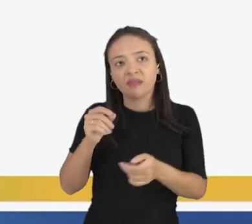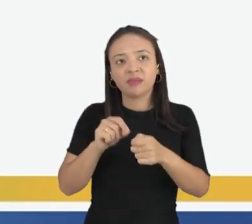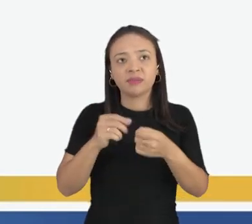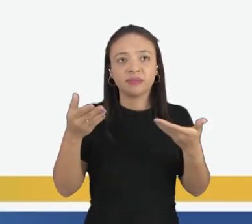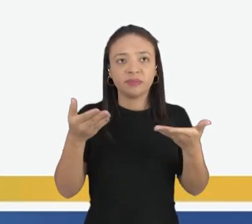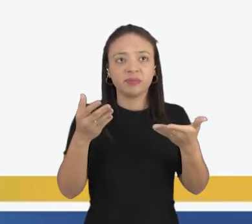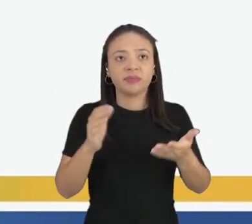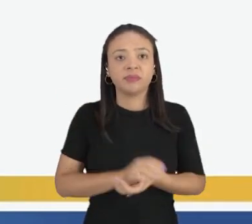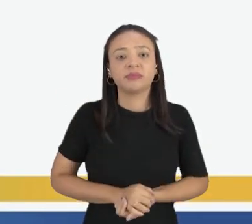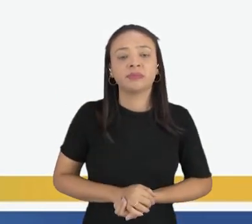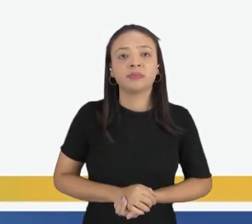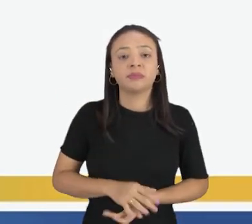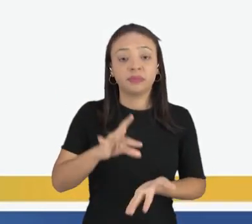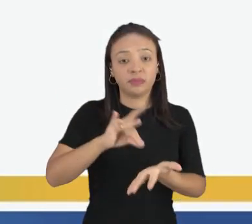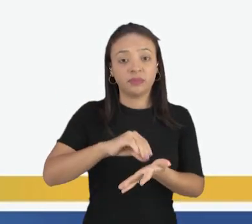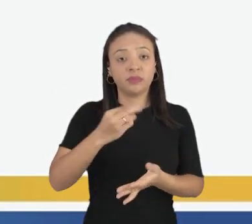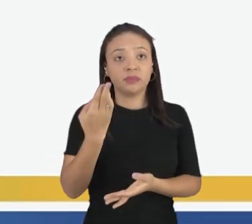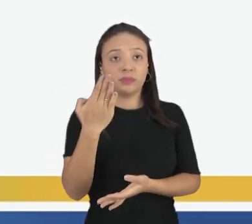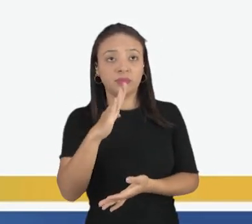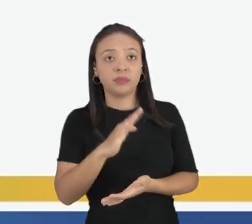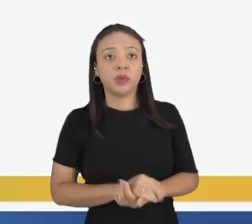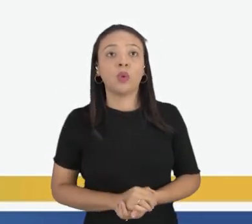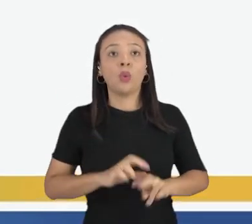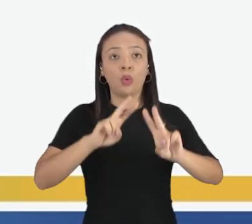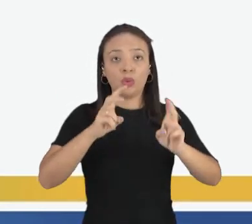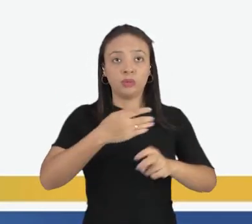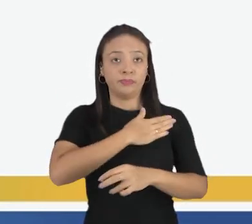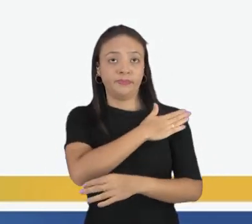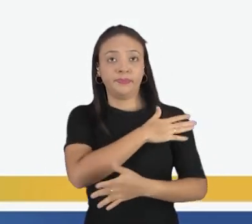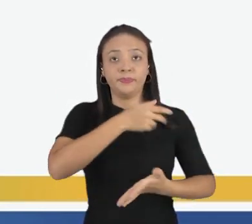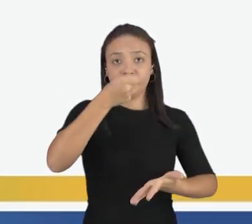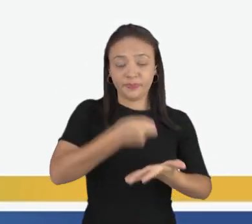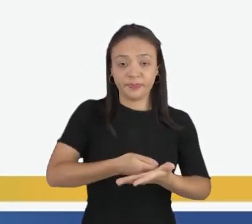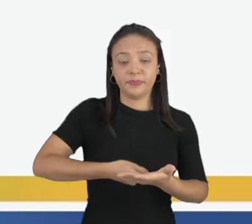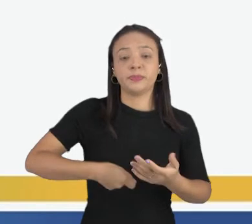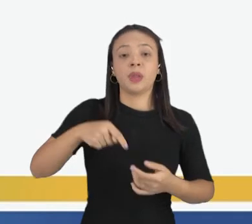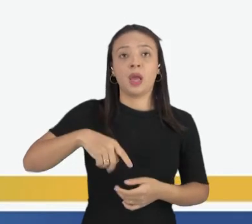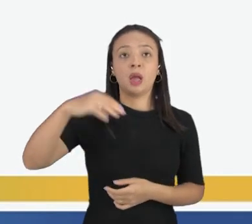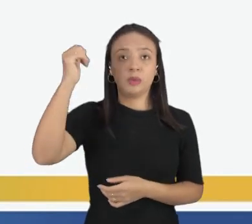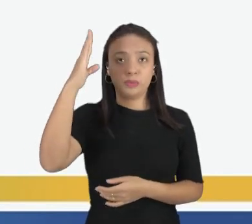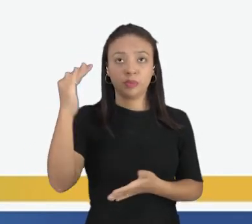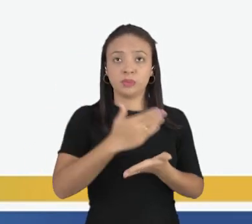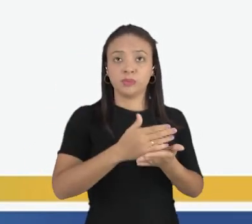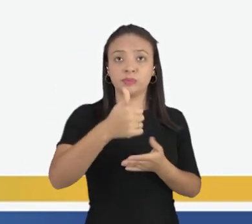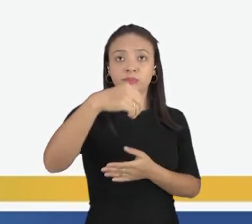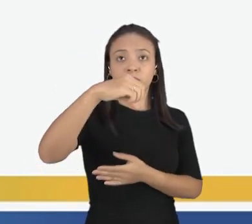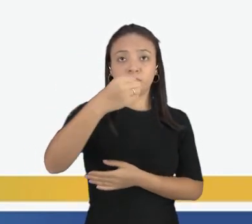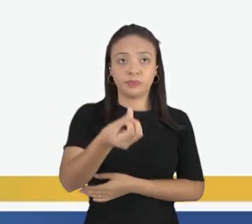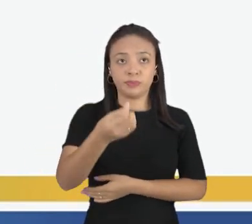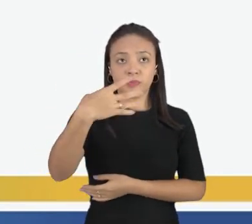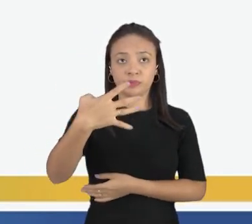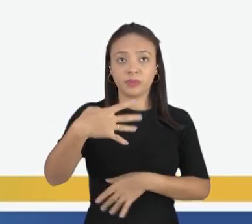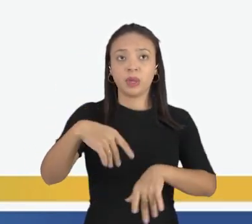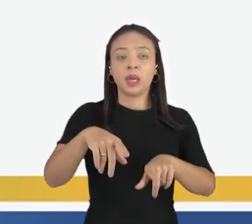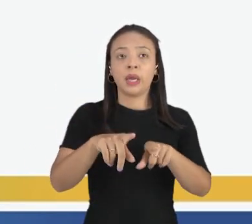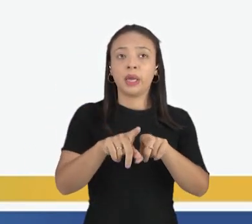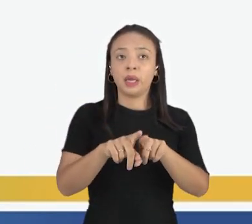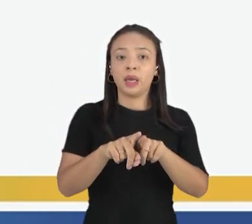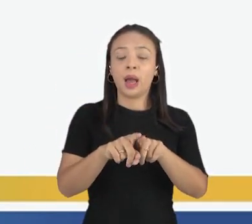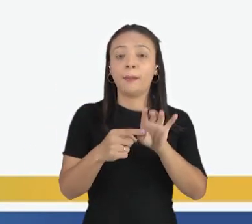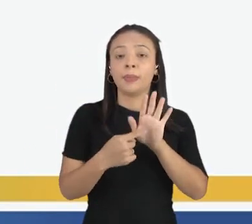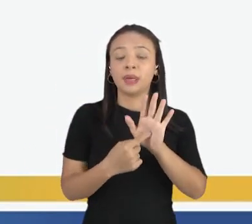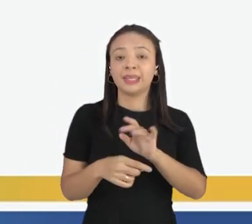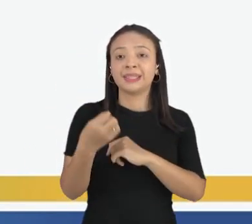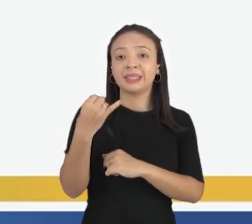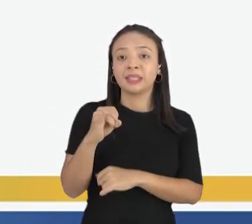de verdadeiro ou falso. Com relação à ditadura militar brasileira, que teve início em 1964, indique